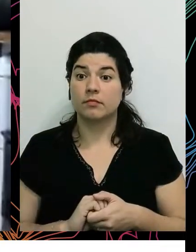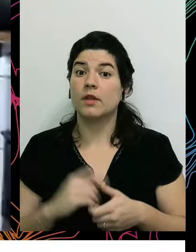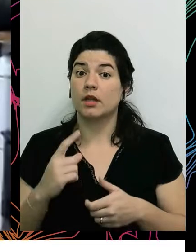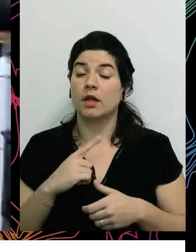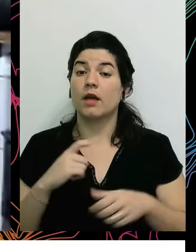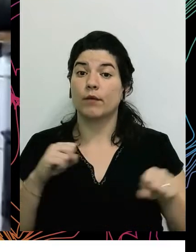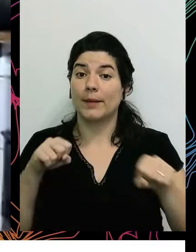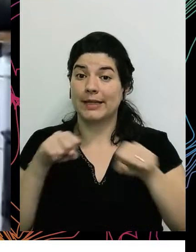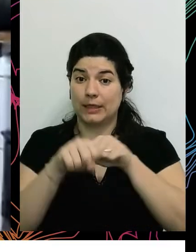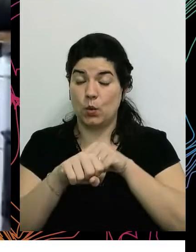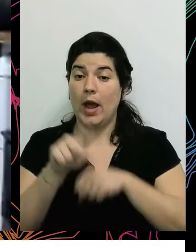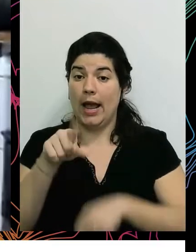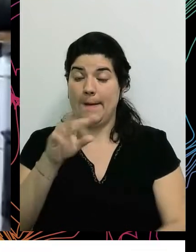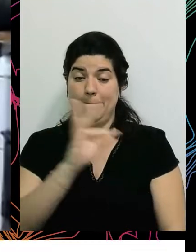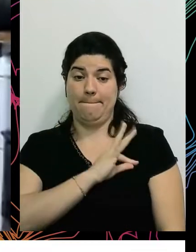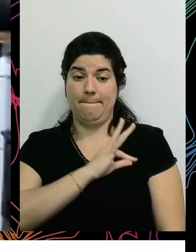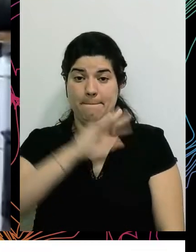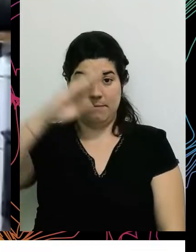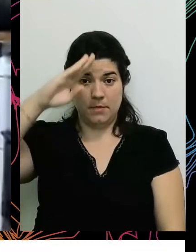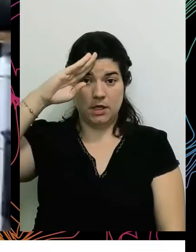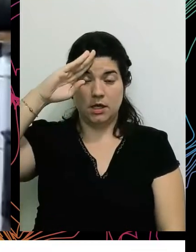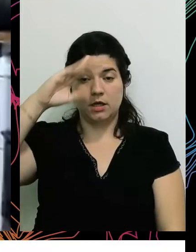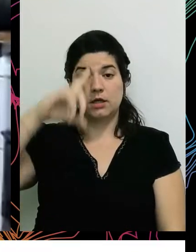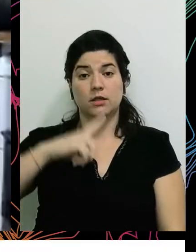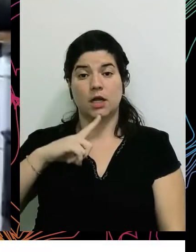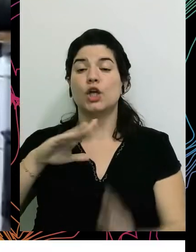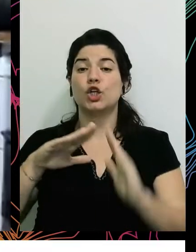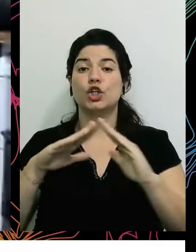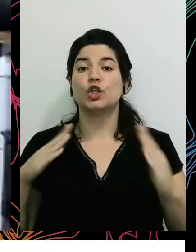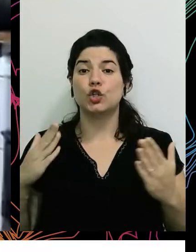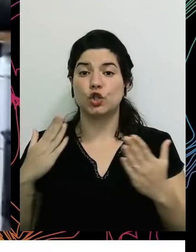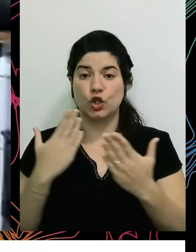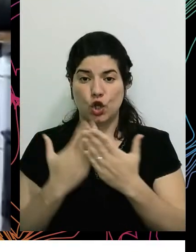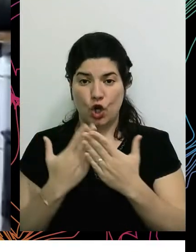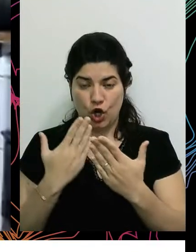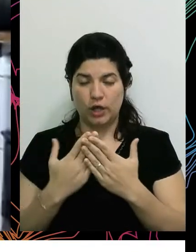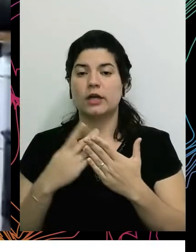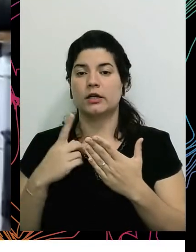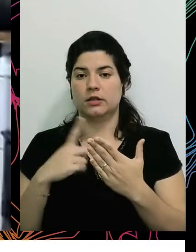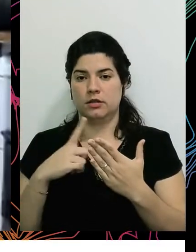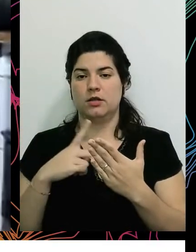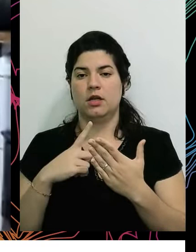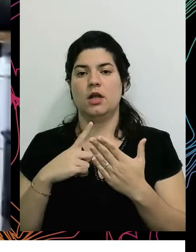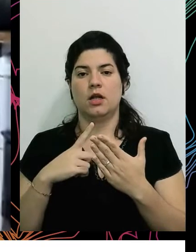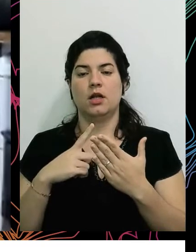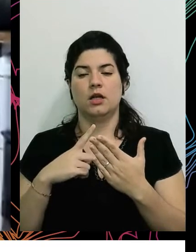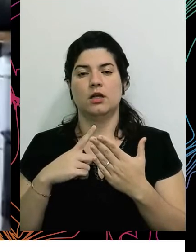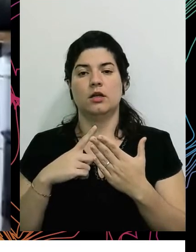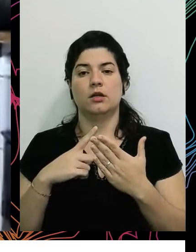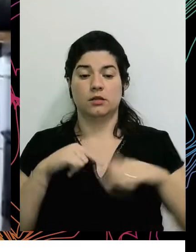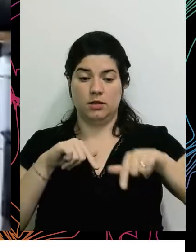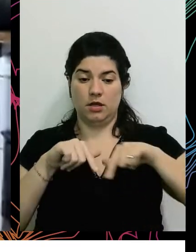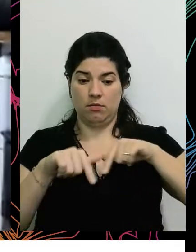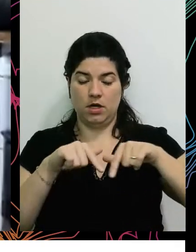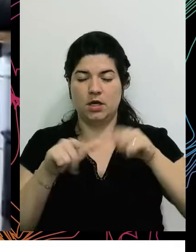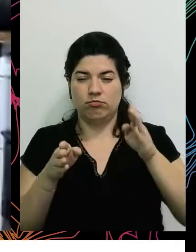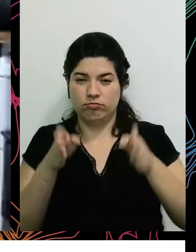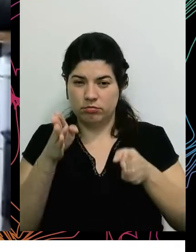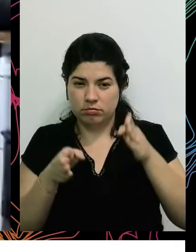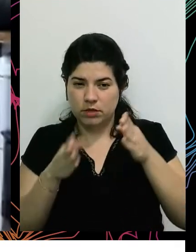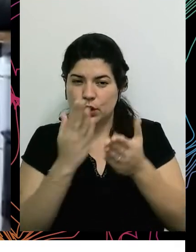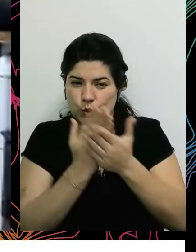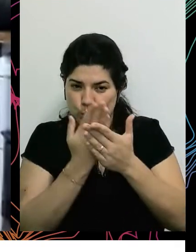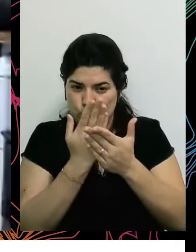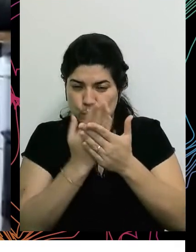militar e é a escola quem faz essa distribuição de embarques, né, quando estamos ainda no período de escola